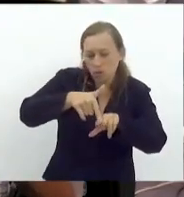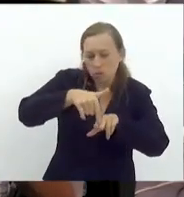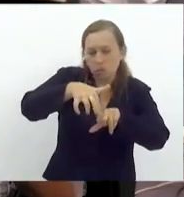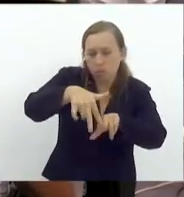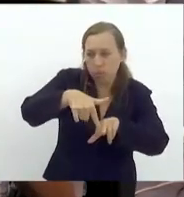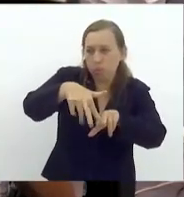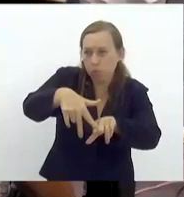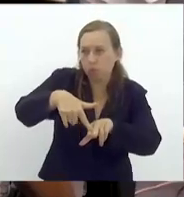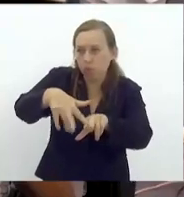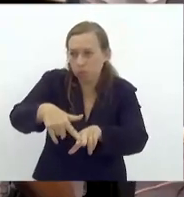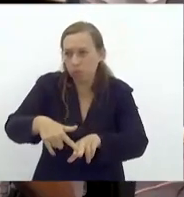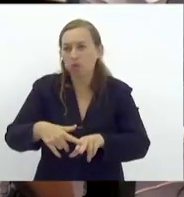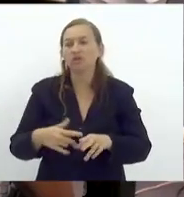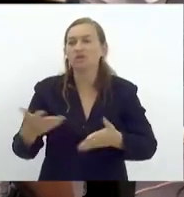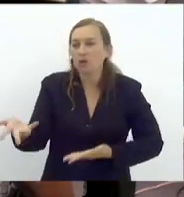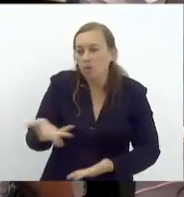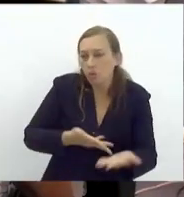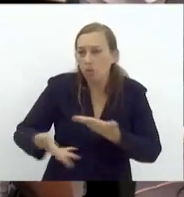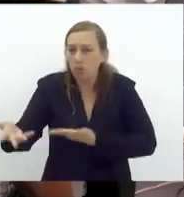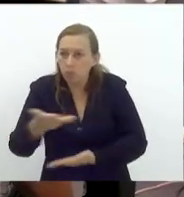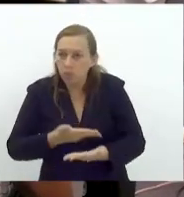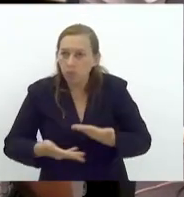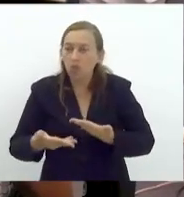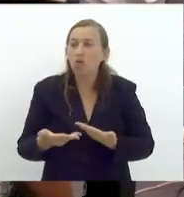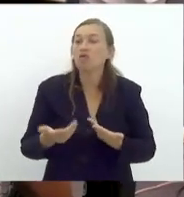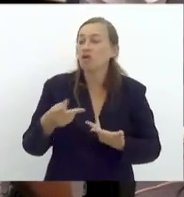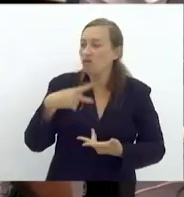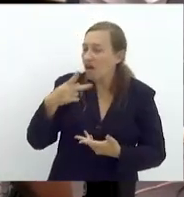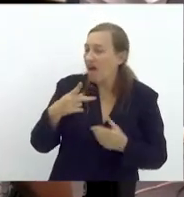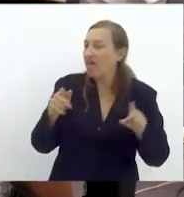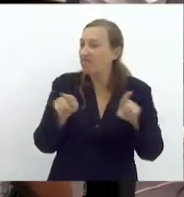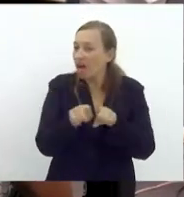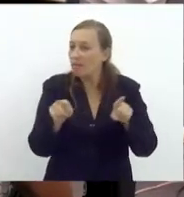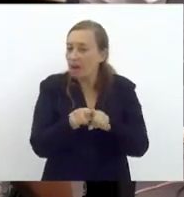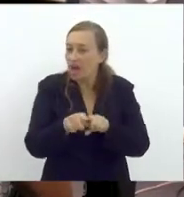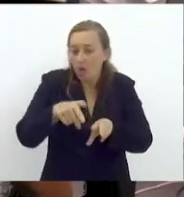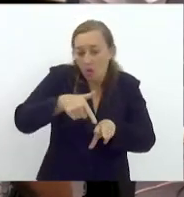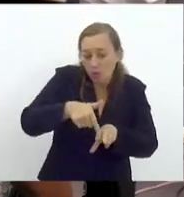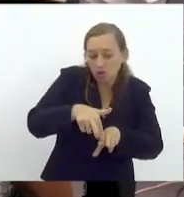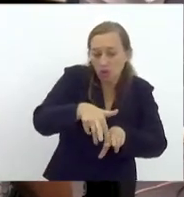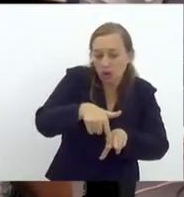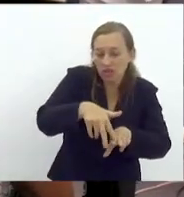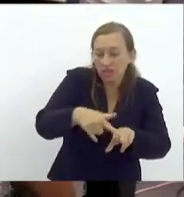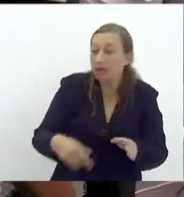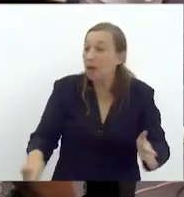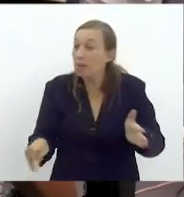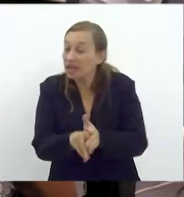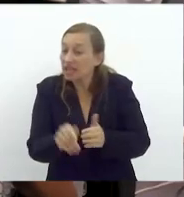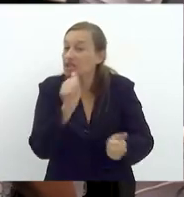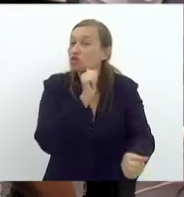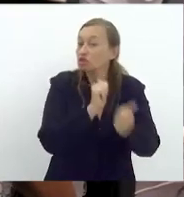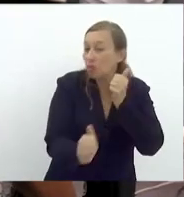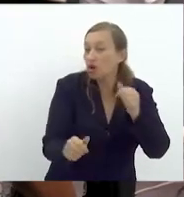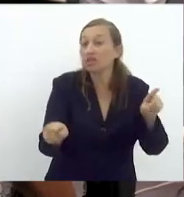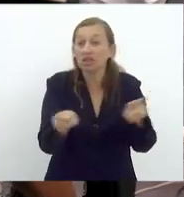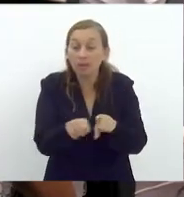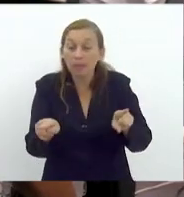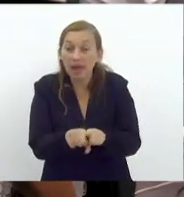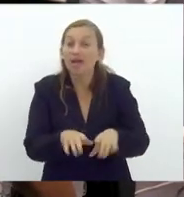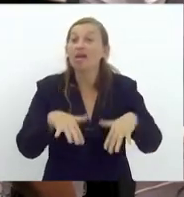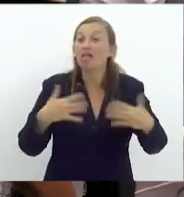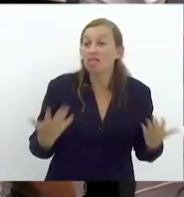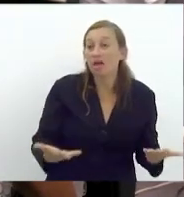disso aí vamos fazer barulho para o skatista né porque faz parte do esporte também então